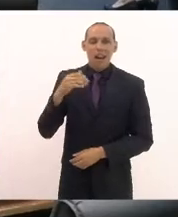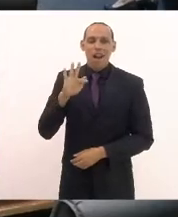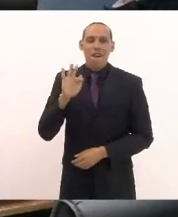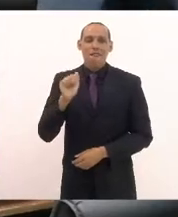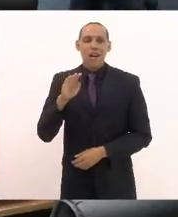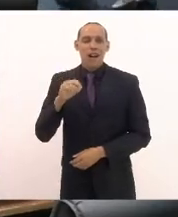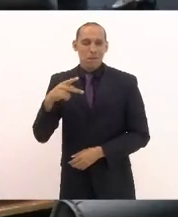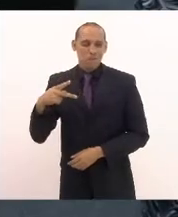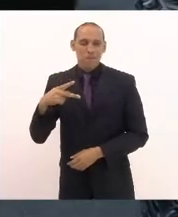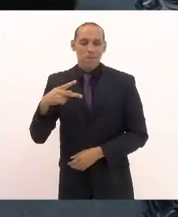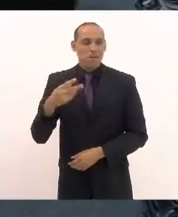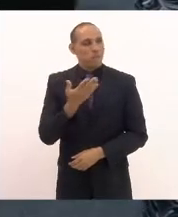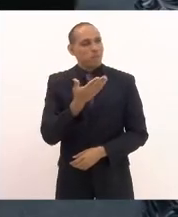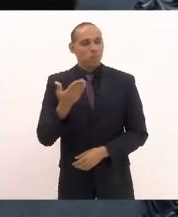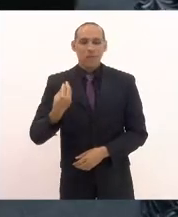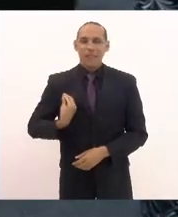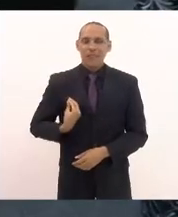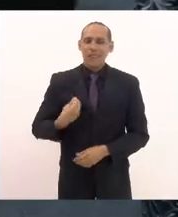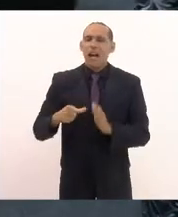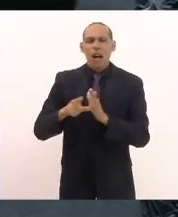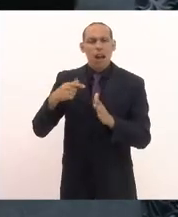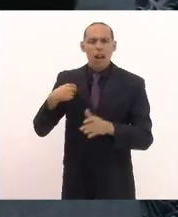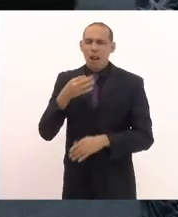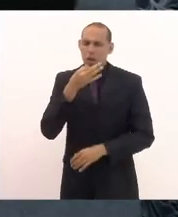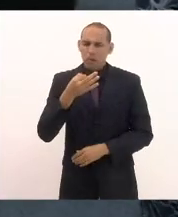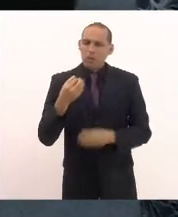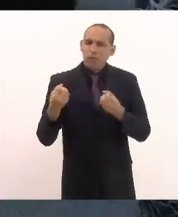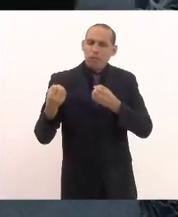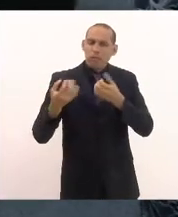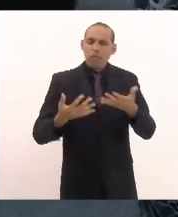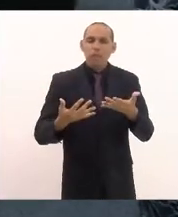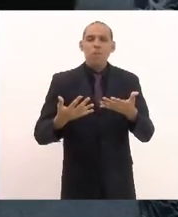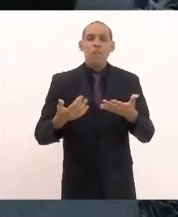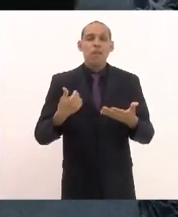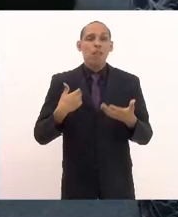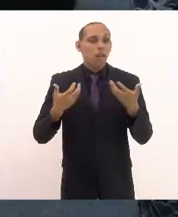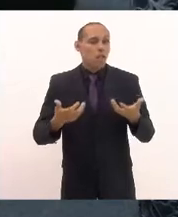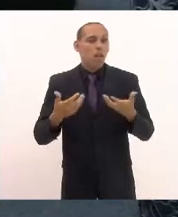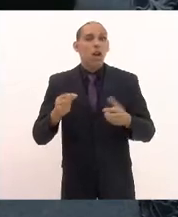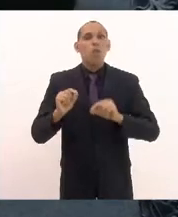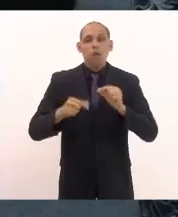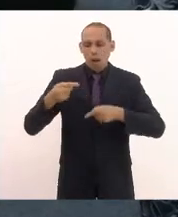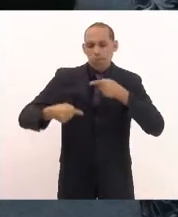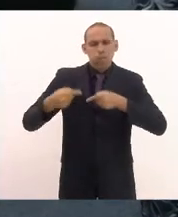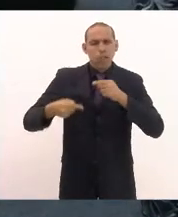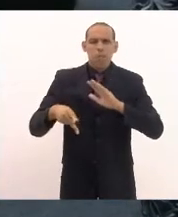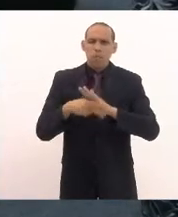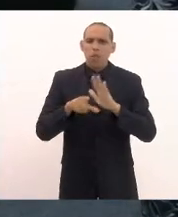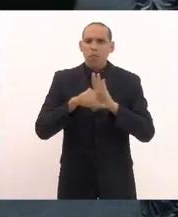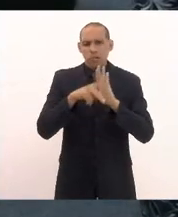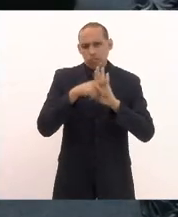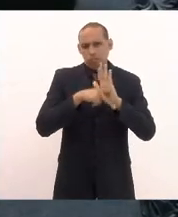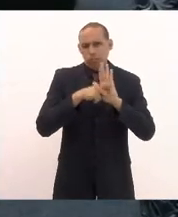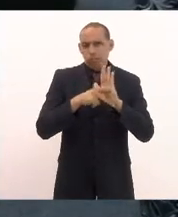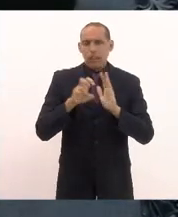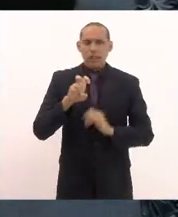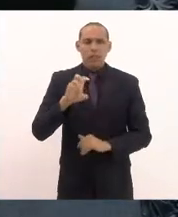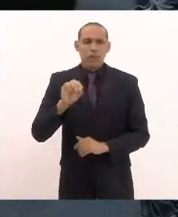Tia Ju, antes de dar o meu parecer, eu quero lembrar que esse debate que está nesse projeto de lei,